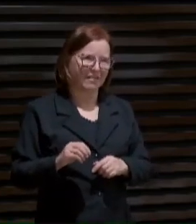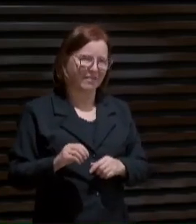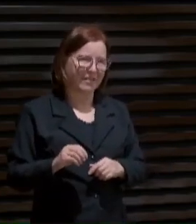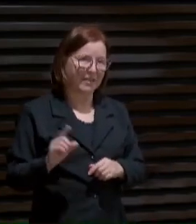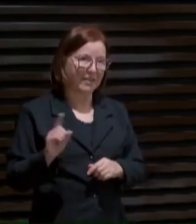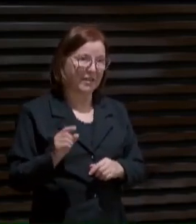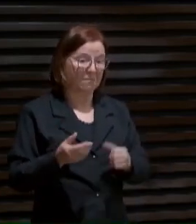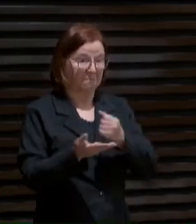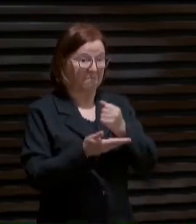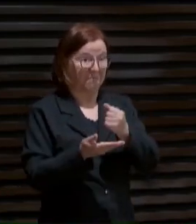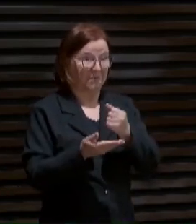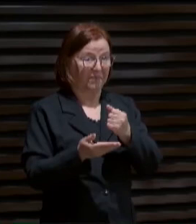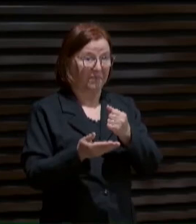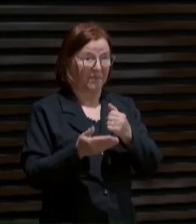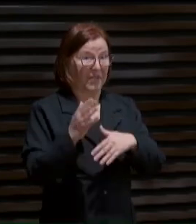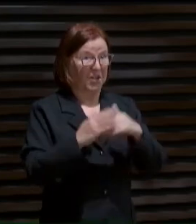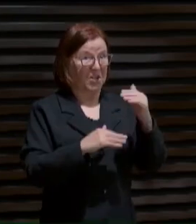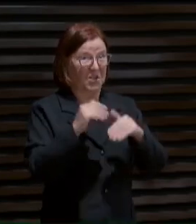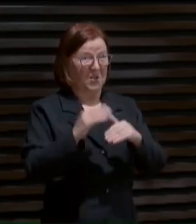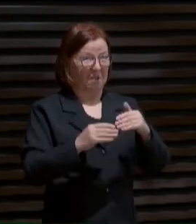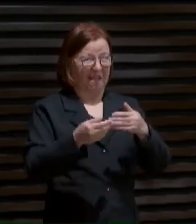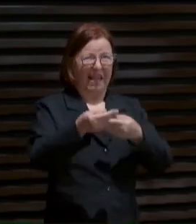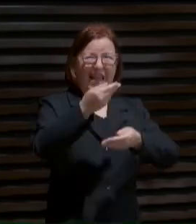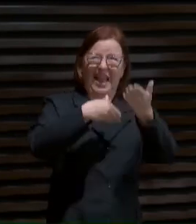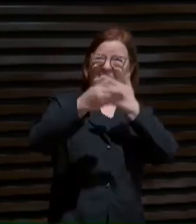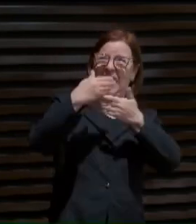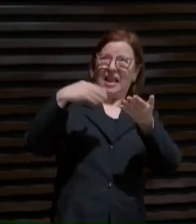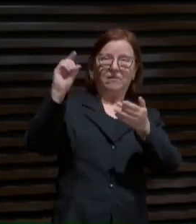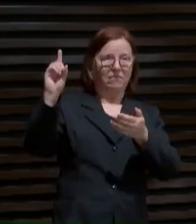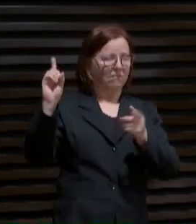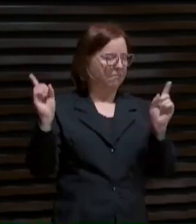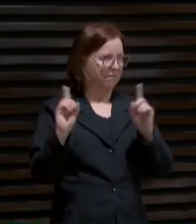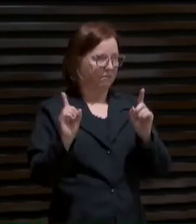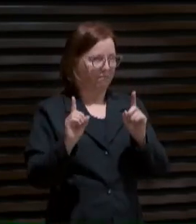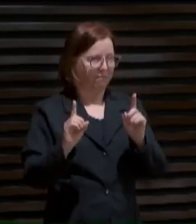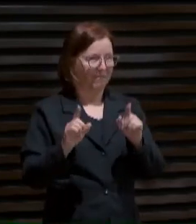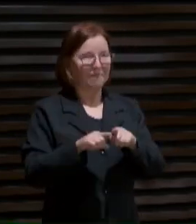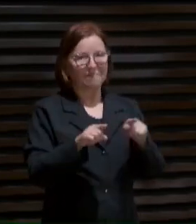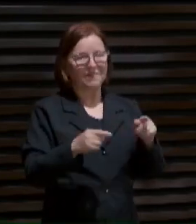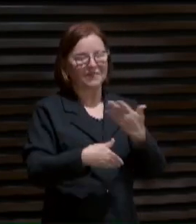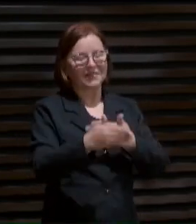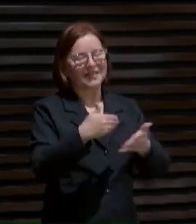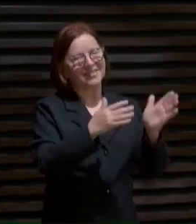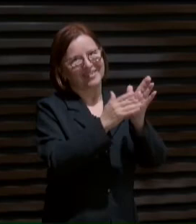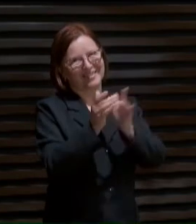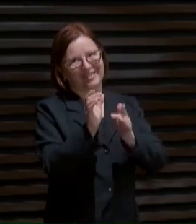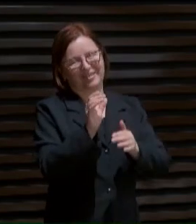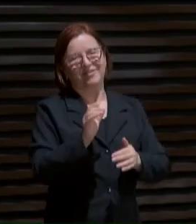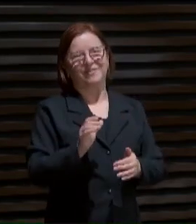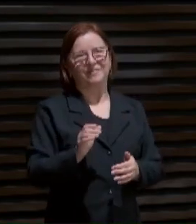em ações que podemos negociar com Deus é mas por meio de Jesus